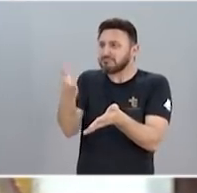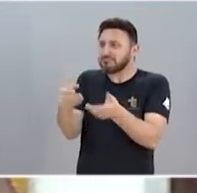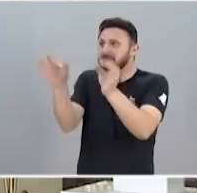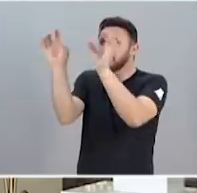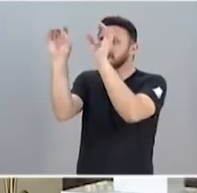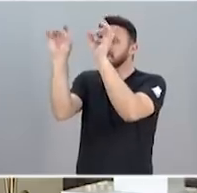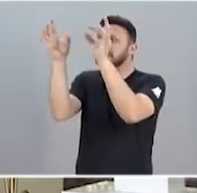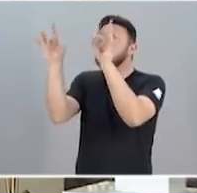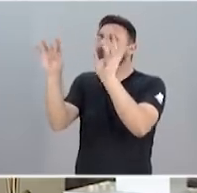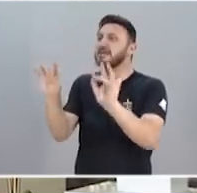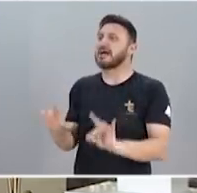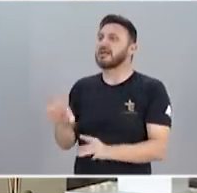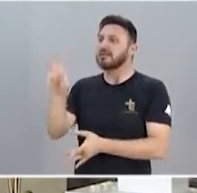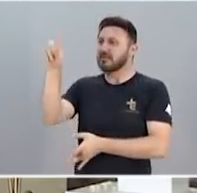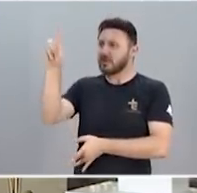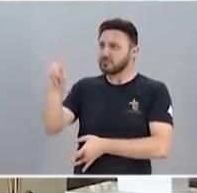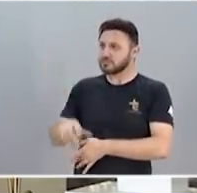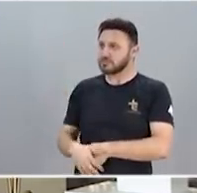Não é que Deus mudou.